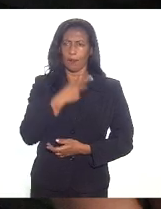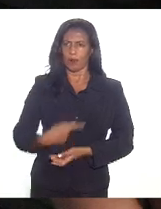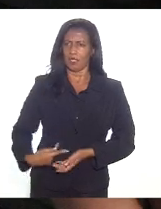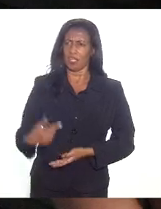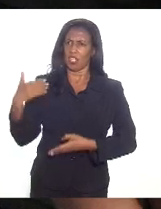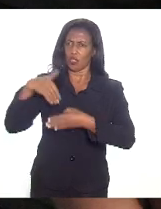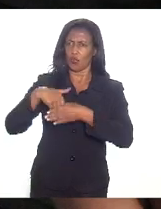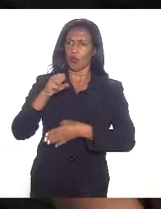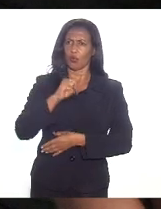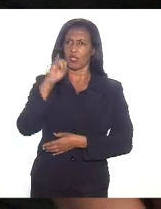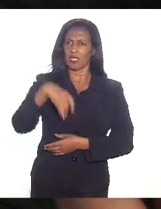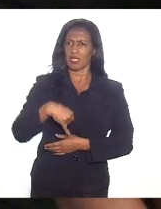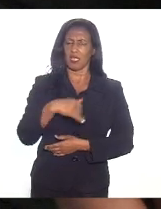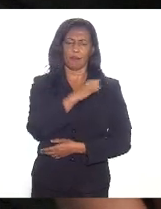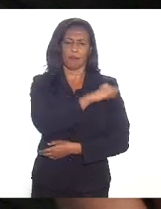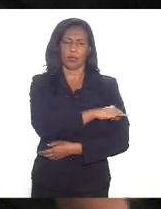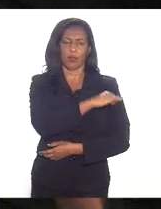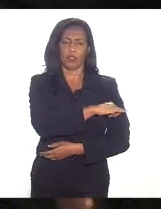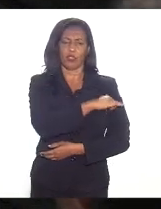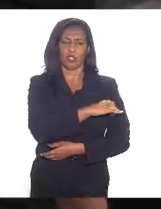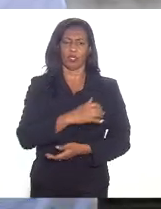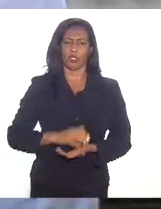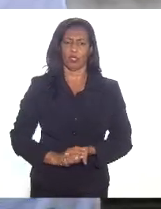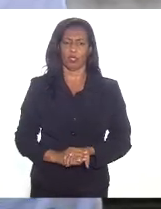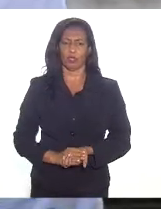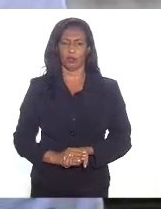Rio de Janeiro e por todos os trabalhadores.